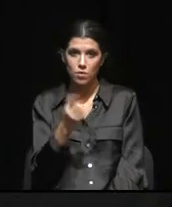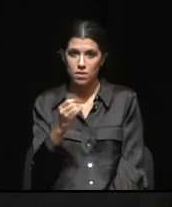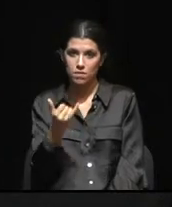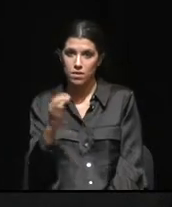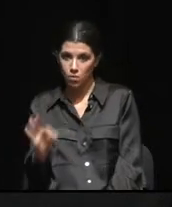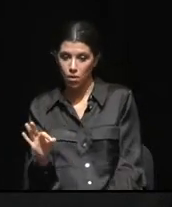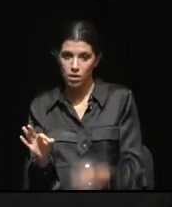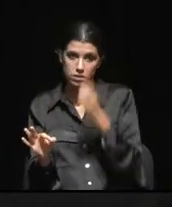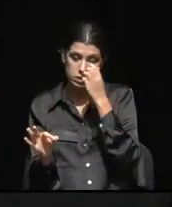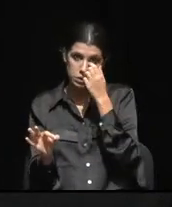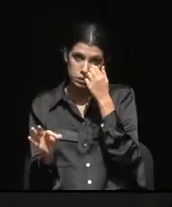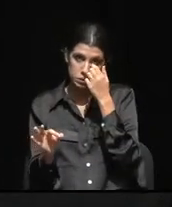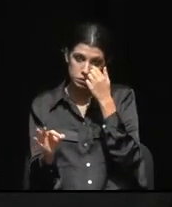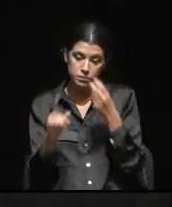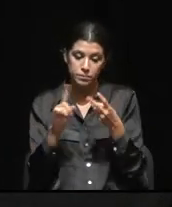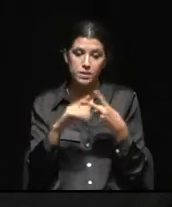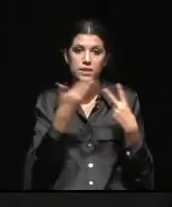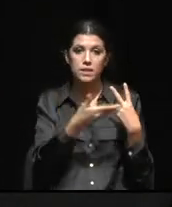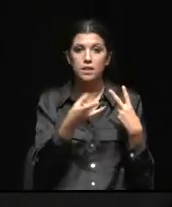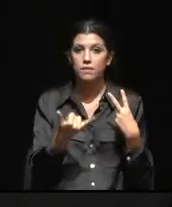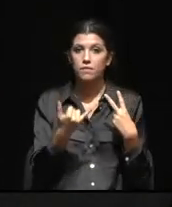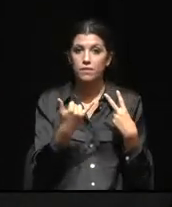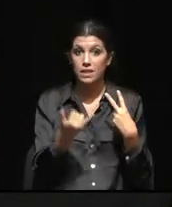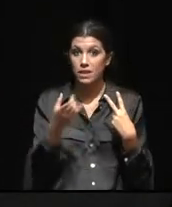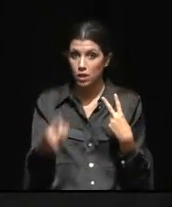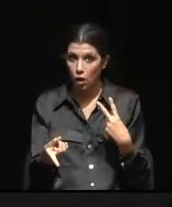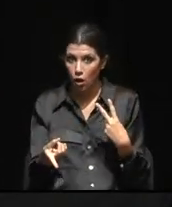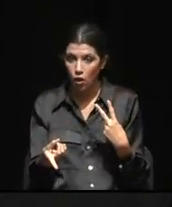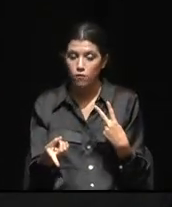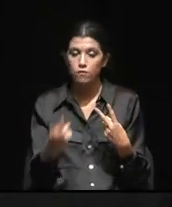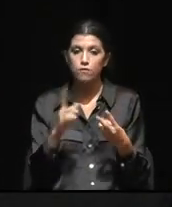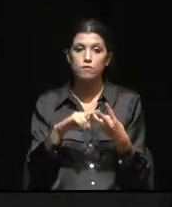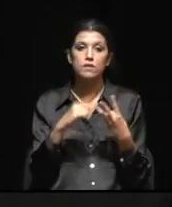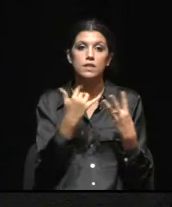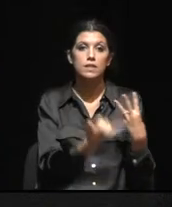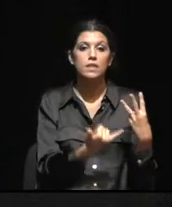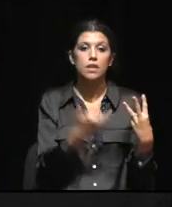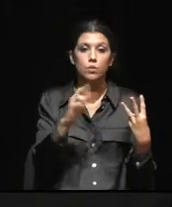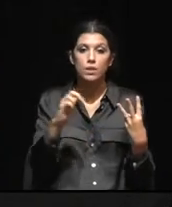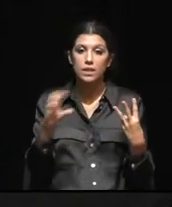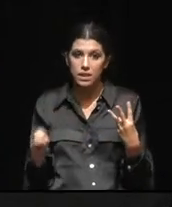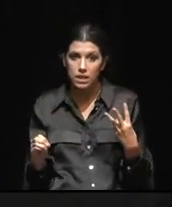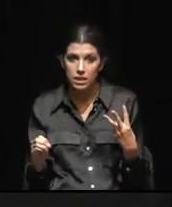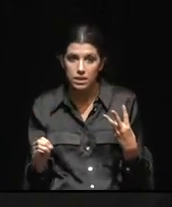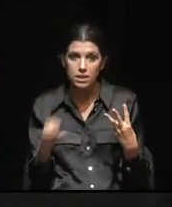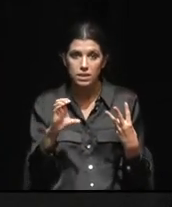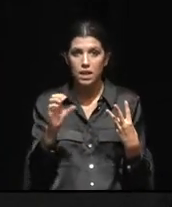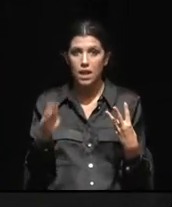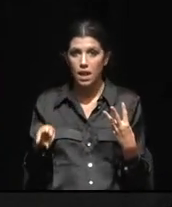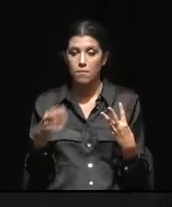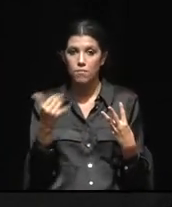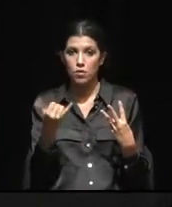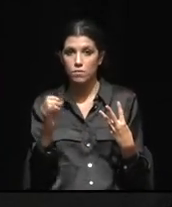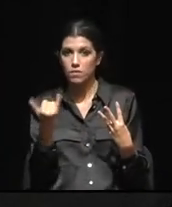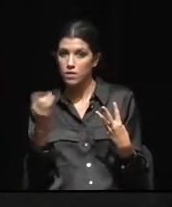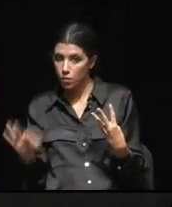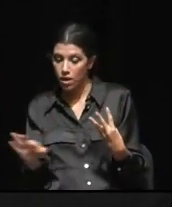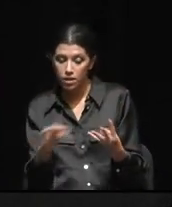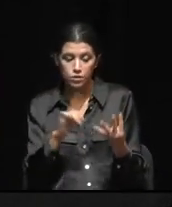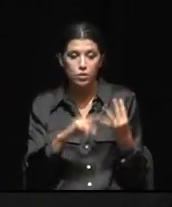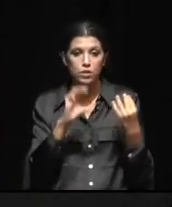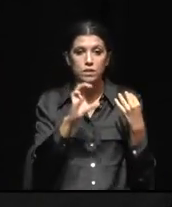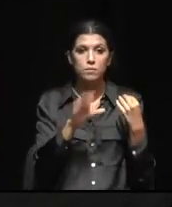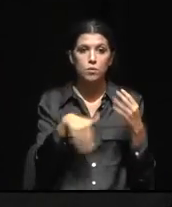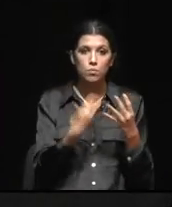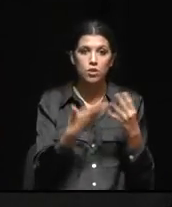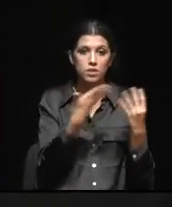2024 a proposta 129 cm 2024 a proposta 130 cm 2024